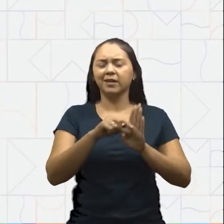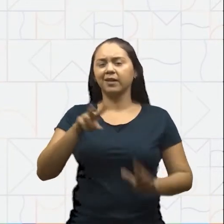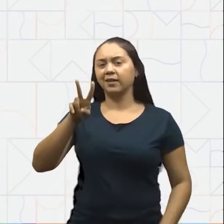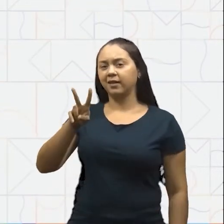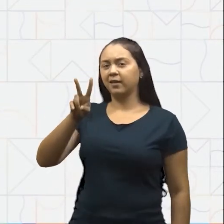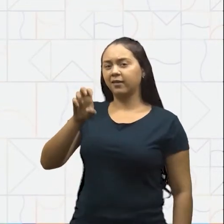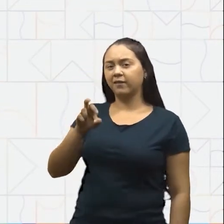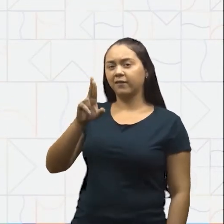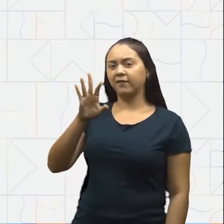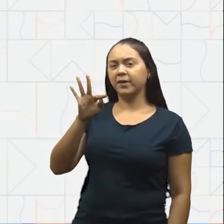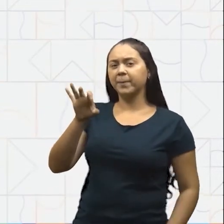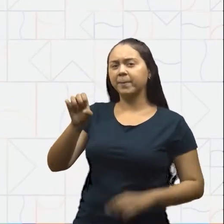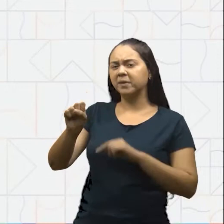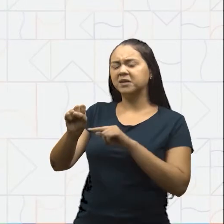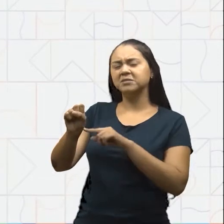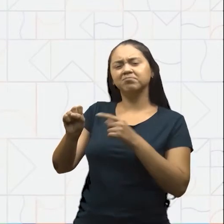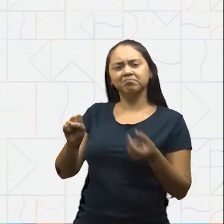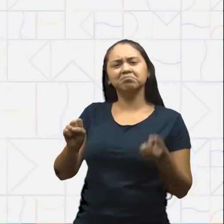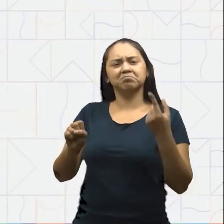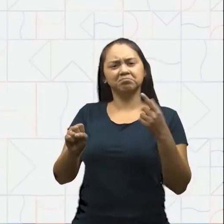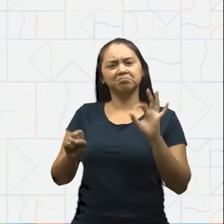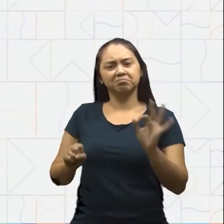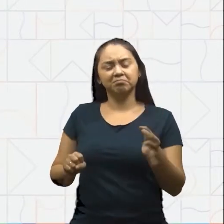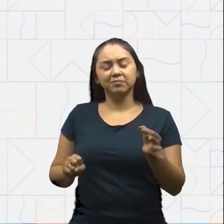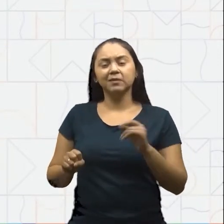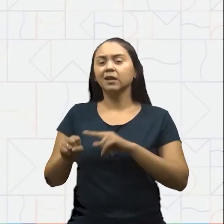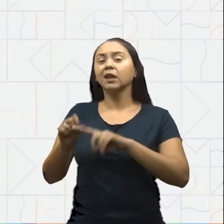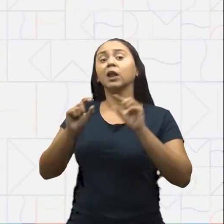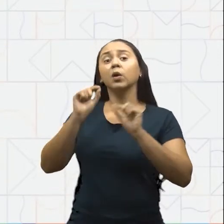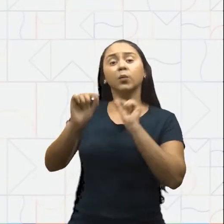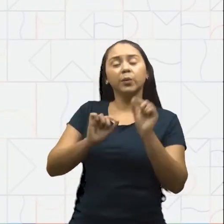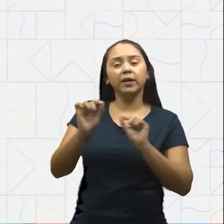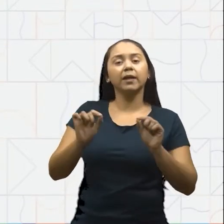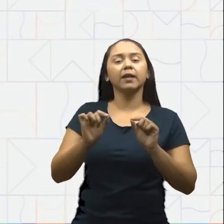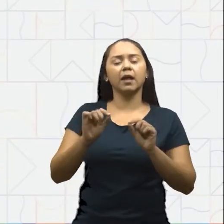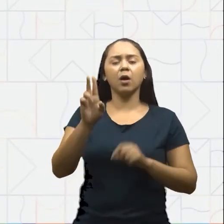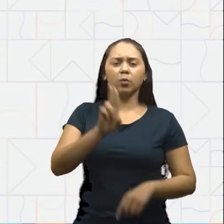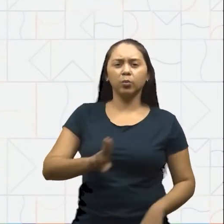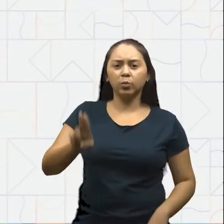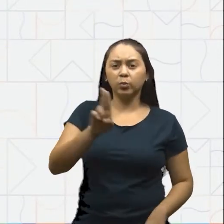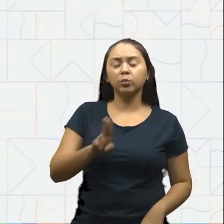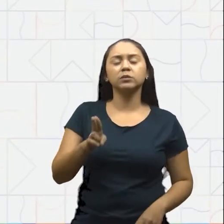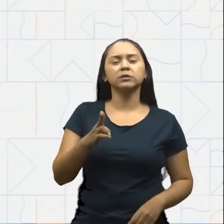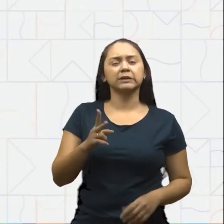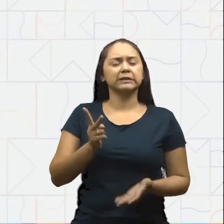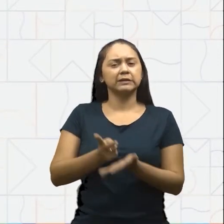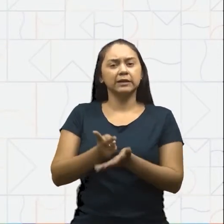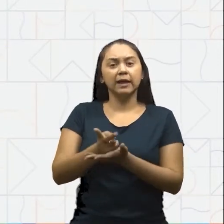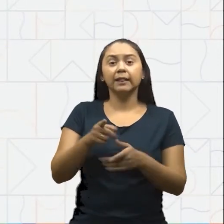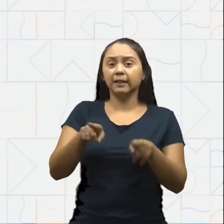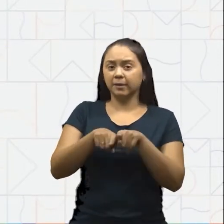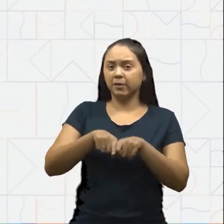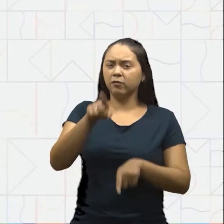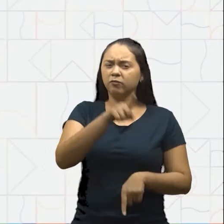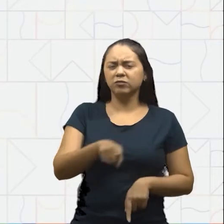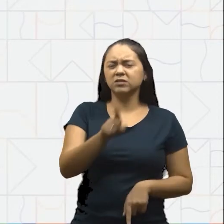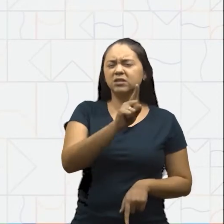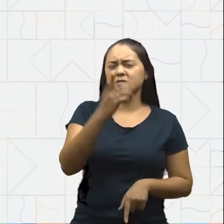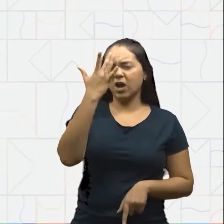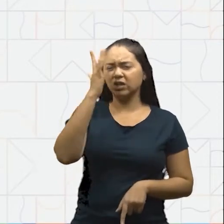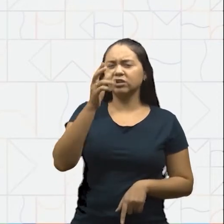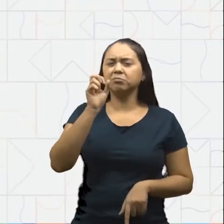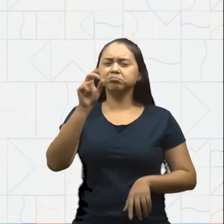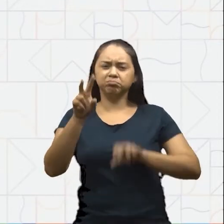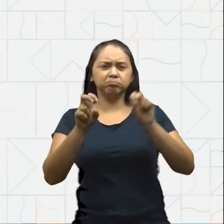palavrinha engraçada, né? Você vai ver que o verbete é muito utilizado e que você, inclusive, já deve ter visto